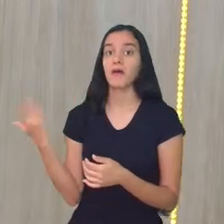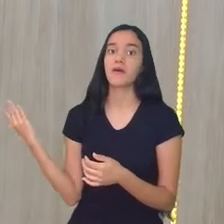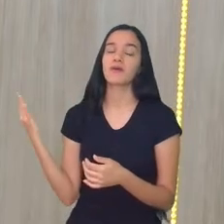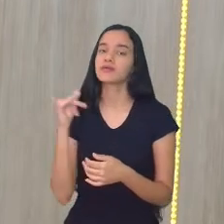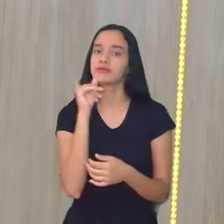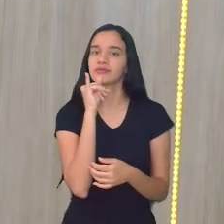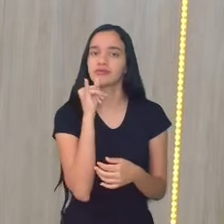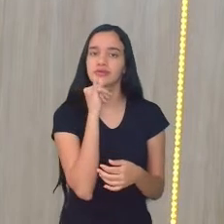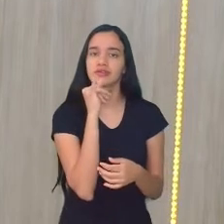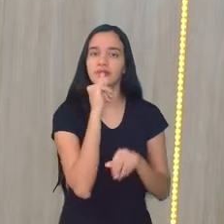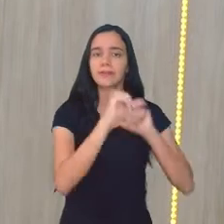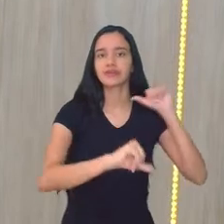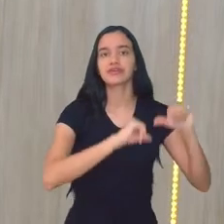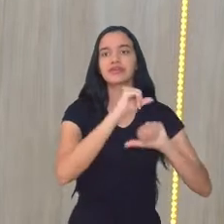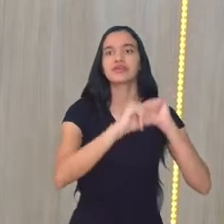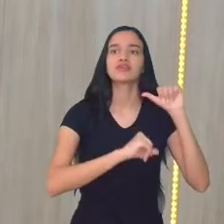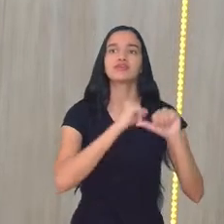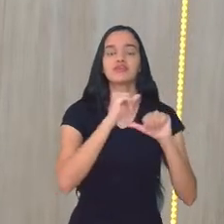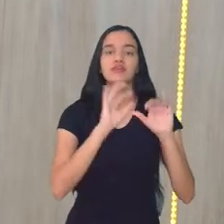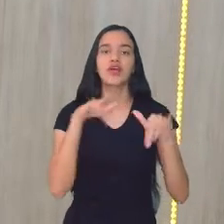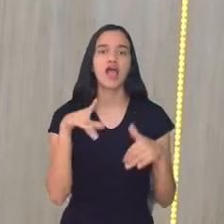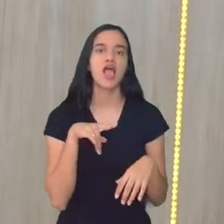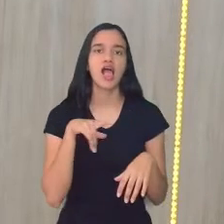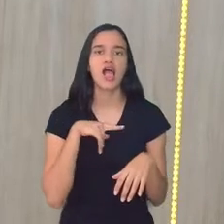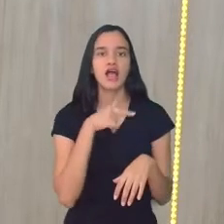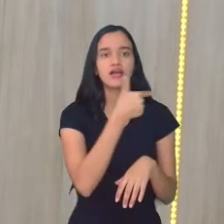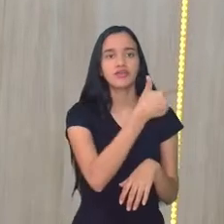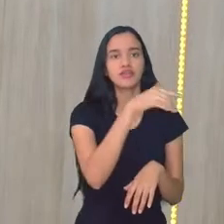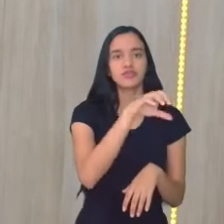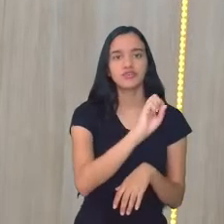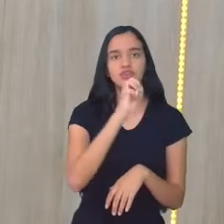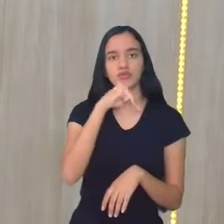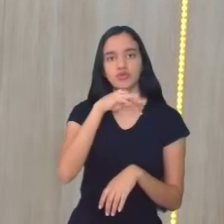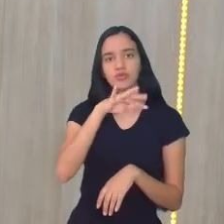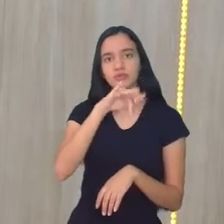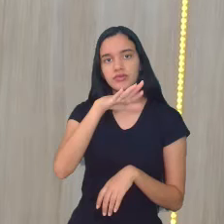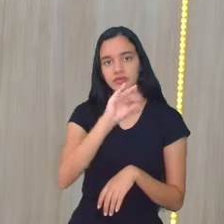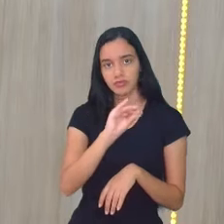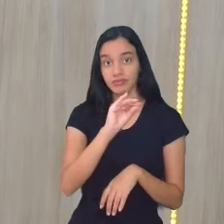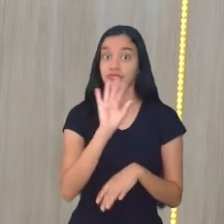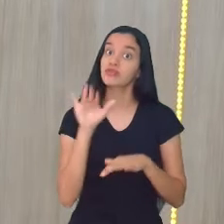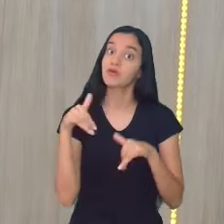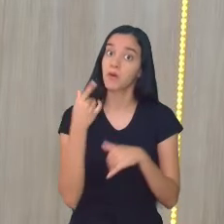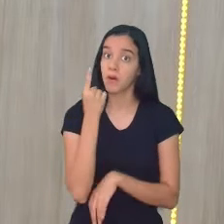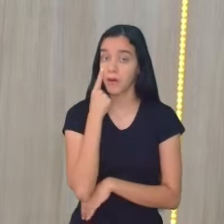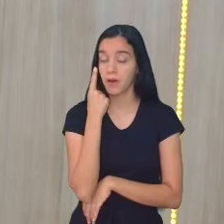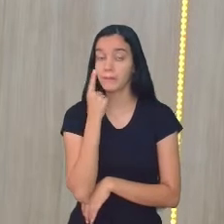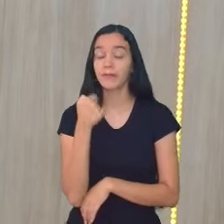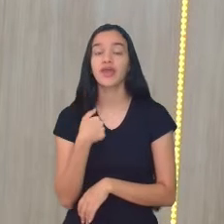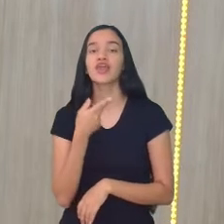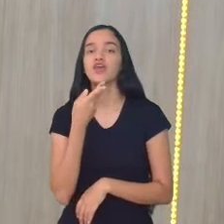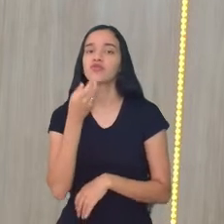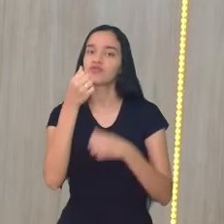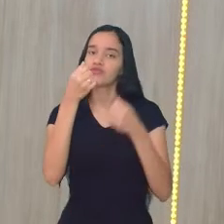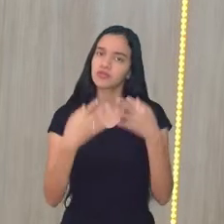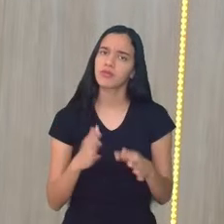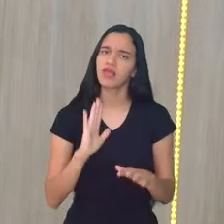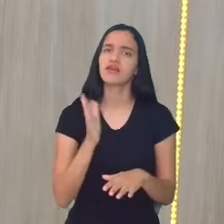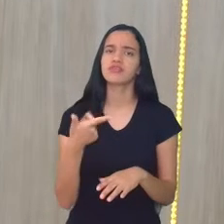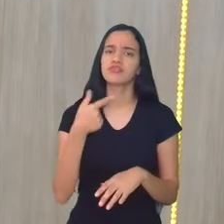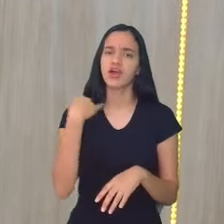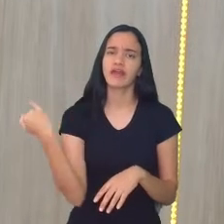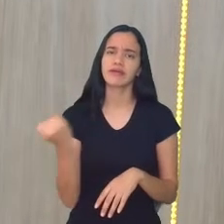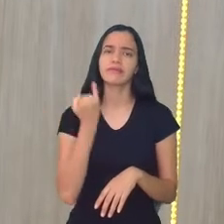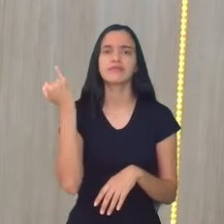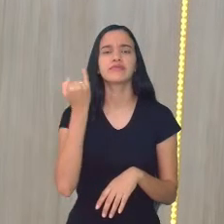de transformação. Eu tenho 28 metros. Gente, eu já disse para vocês, e é muito